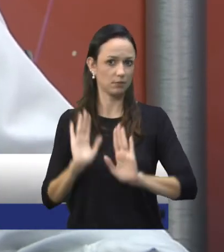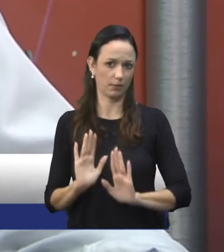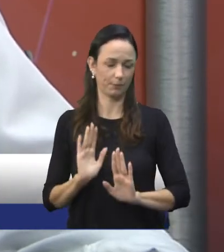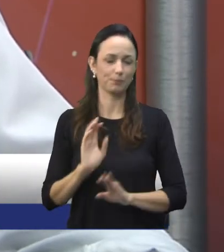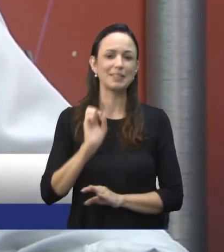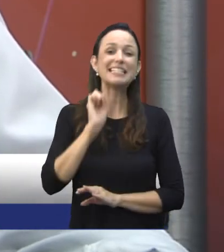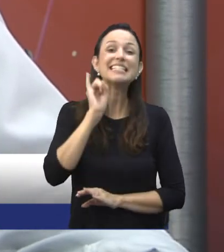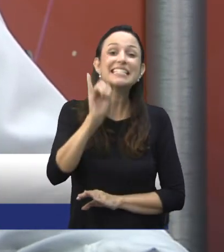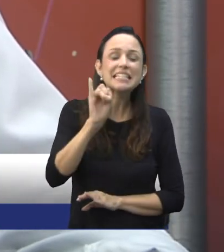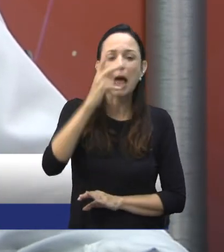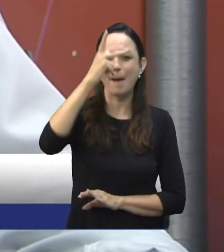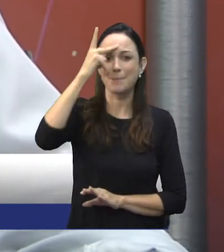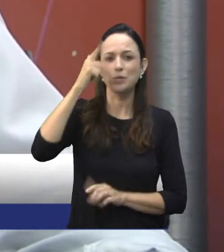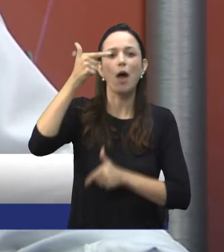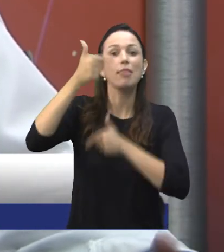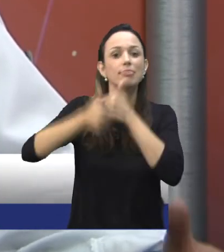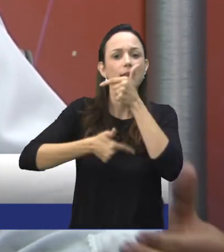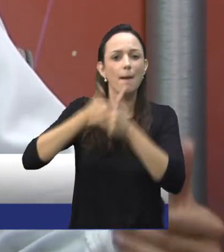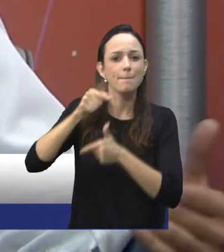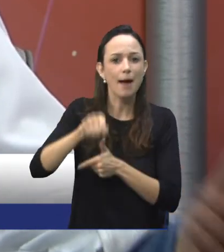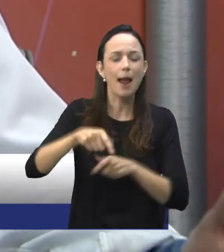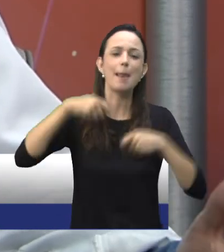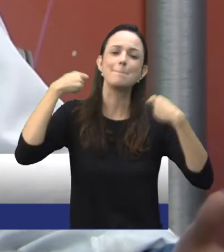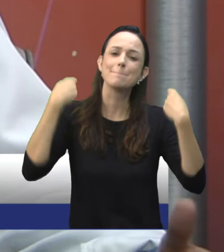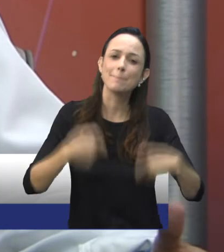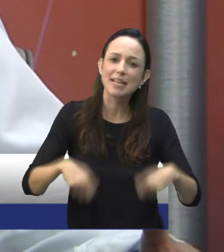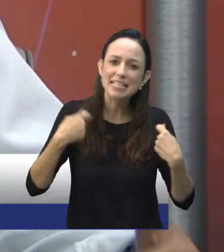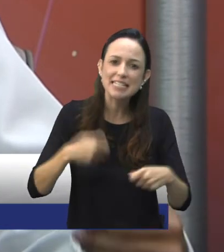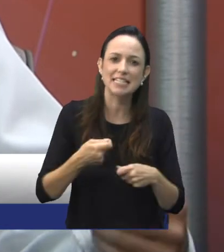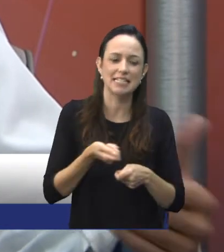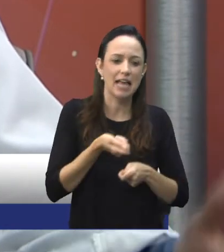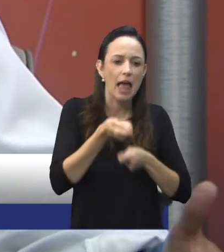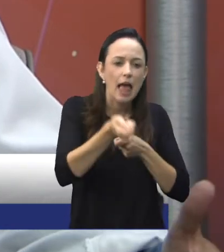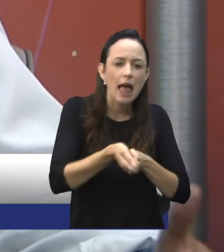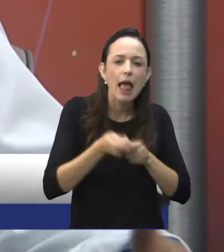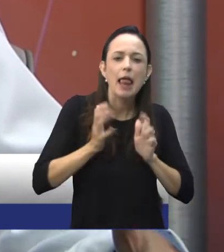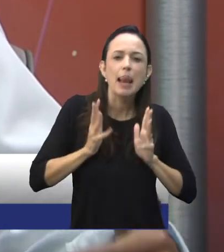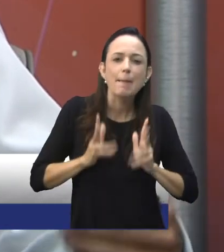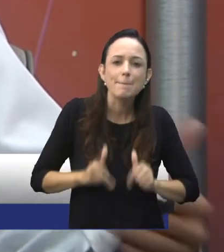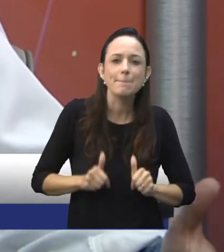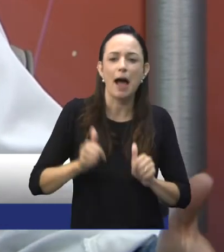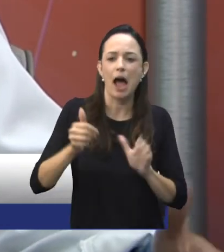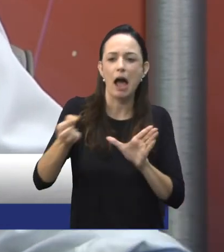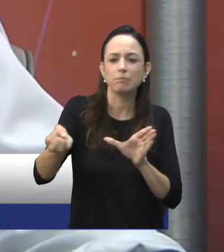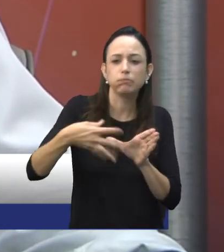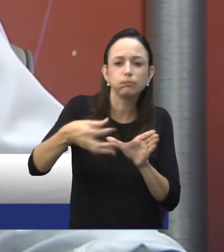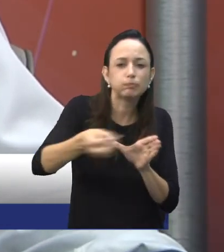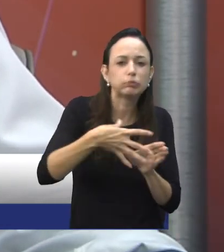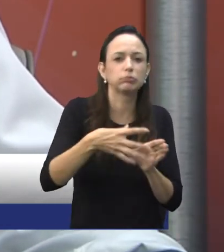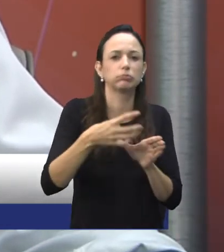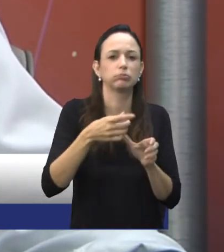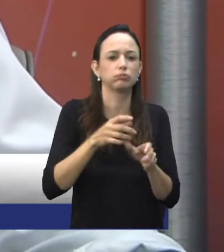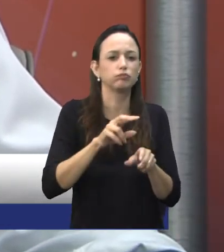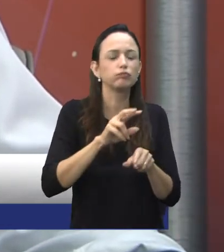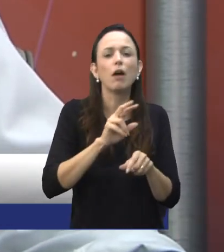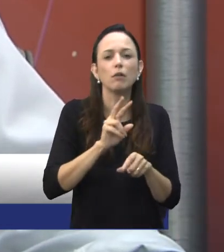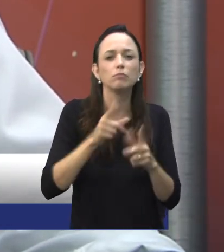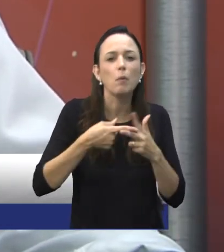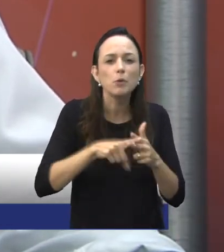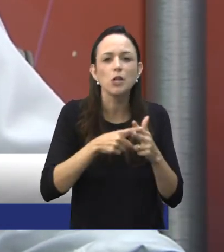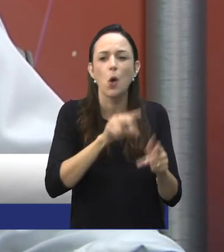atividades que precisam de limpar essas regiões, fazer o rescaldo, fazer a manutenção, como